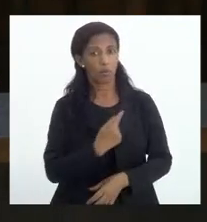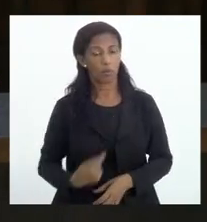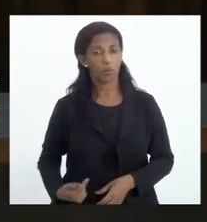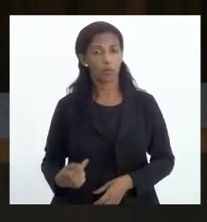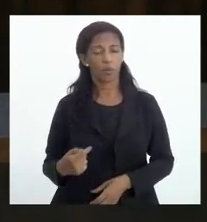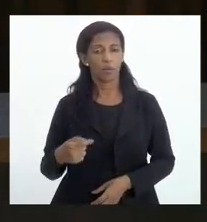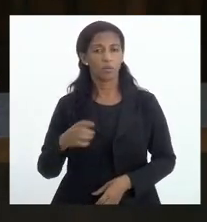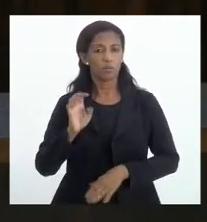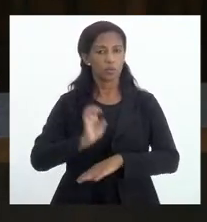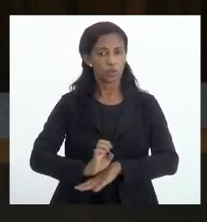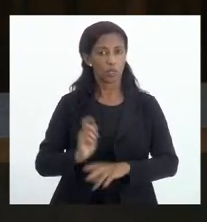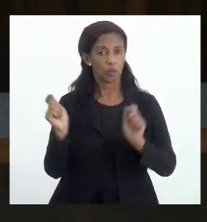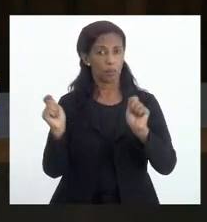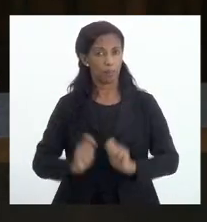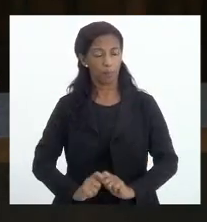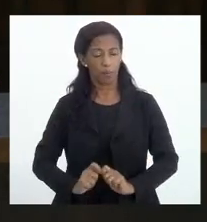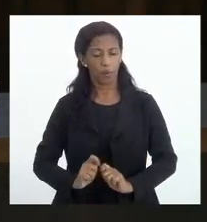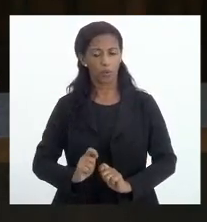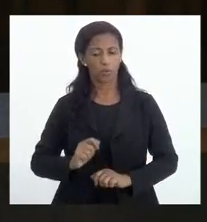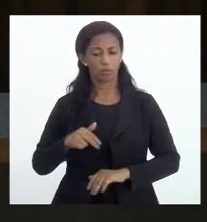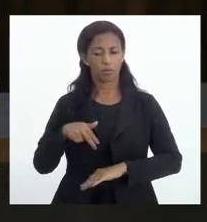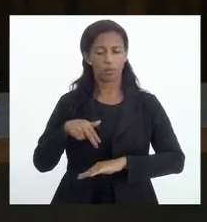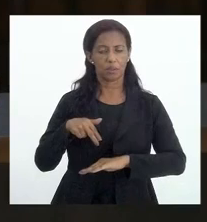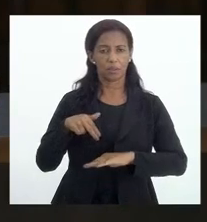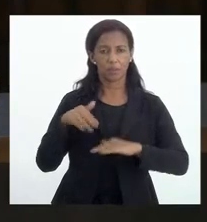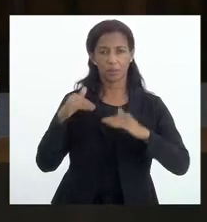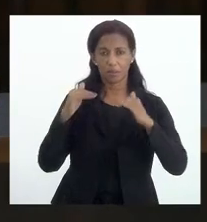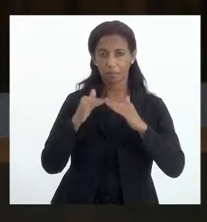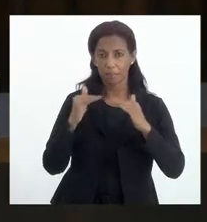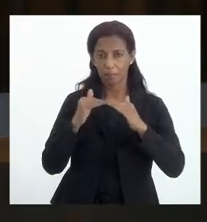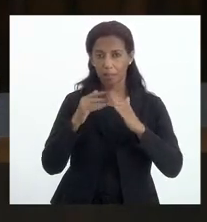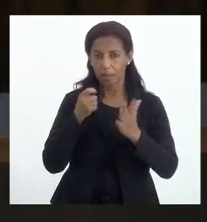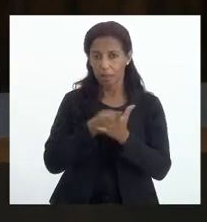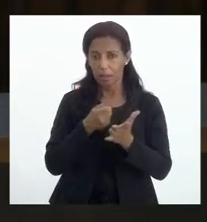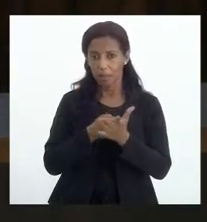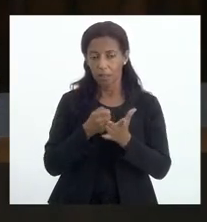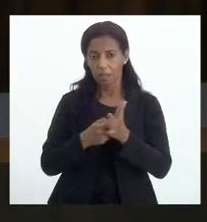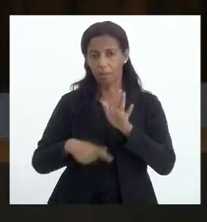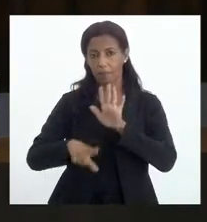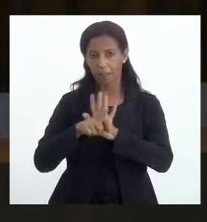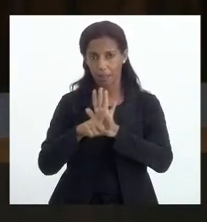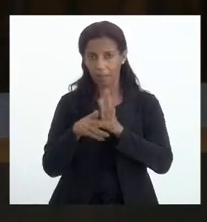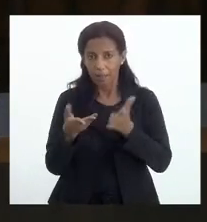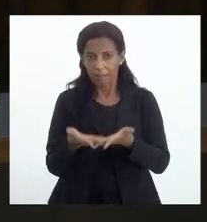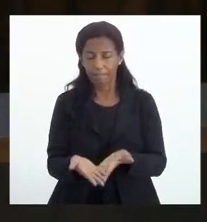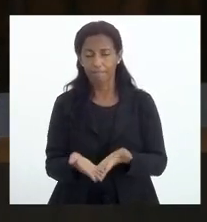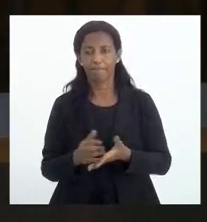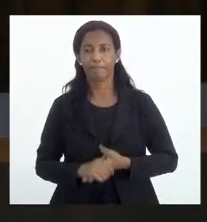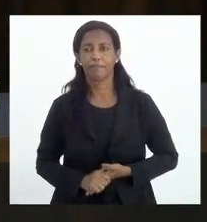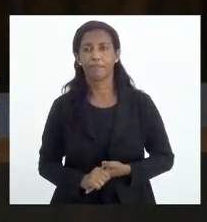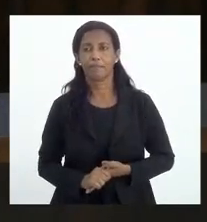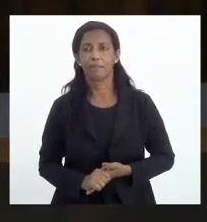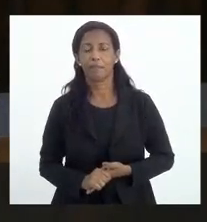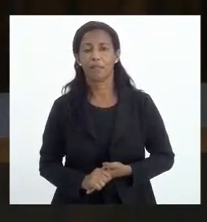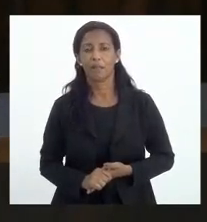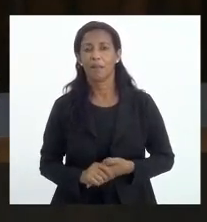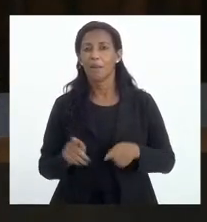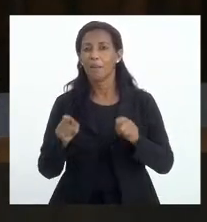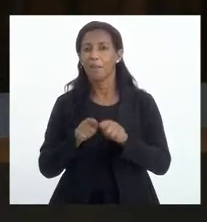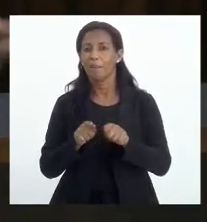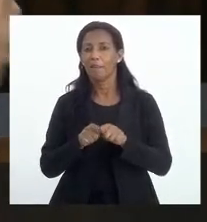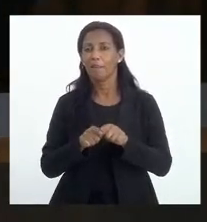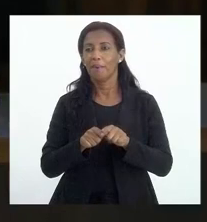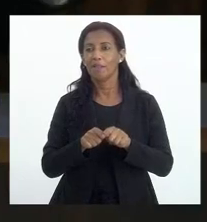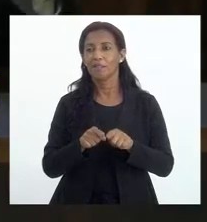Estado pode, ao se manter no teto de gasto imposto pela legislação que se pretende, mas escoar tudo para o